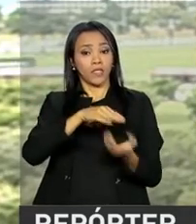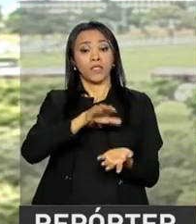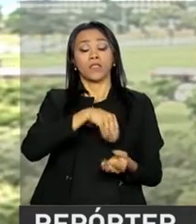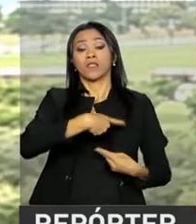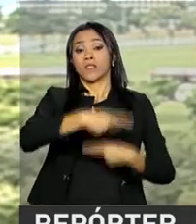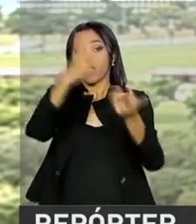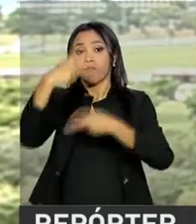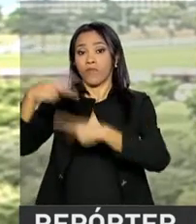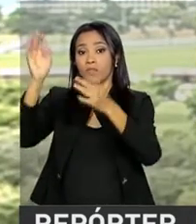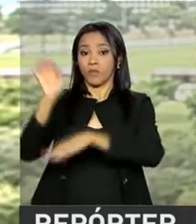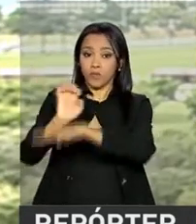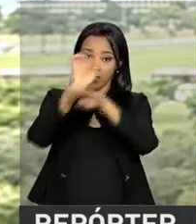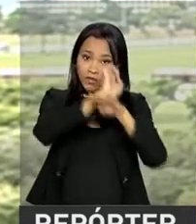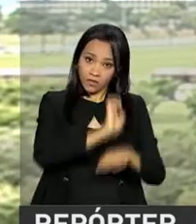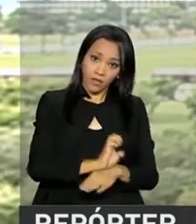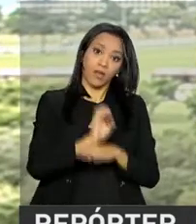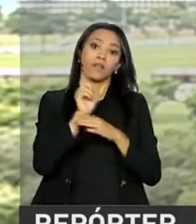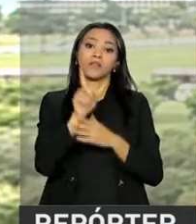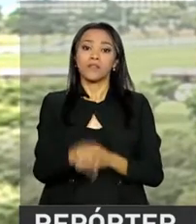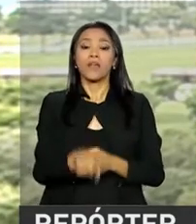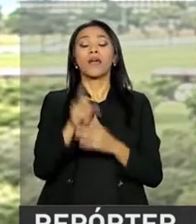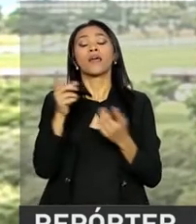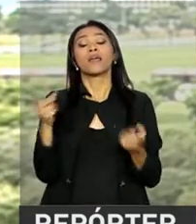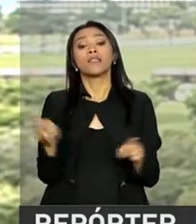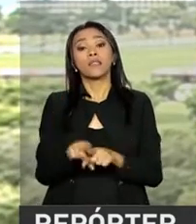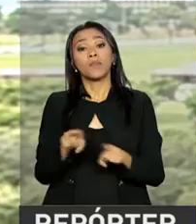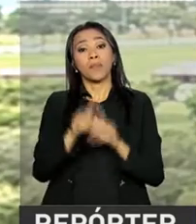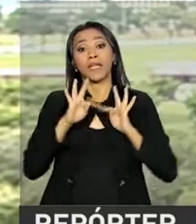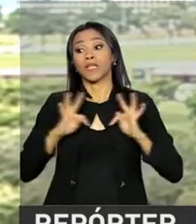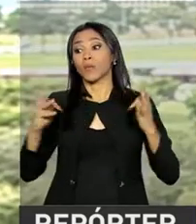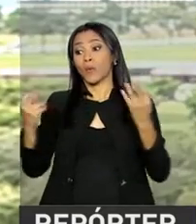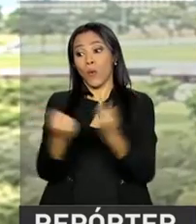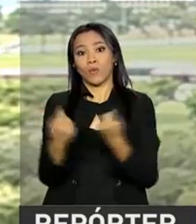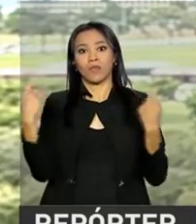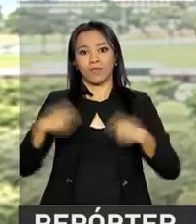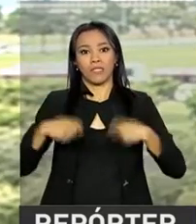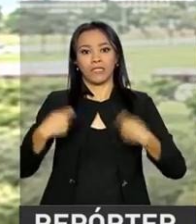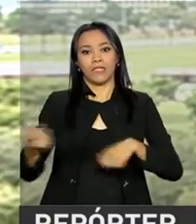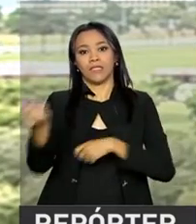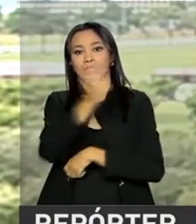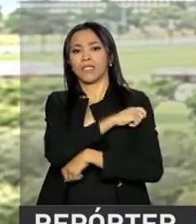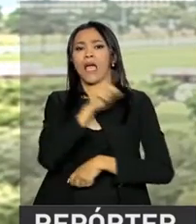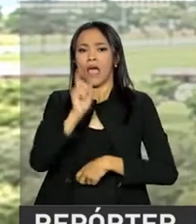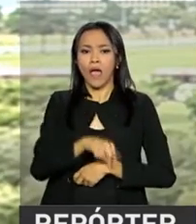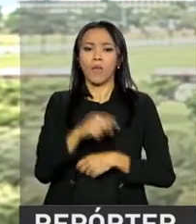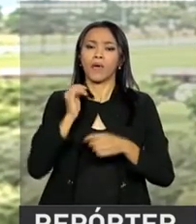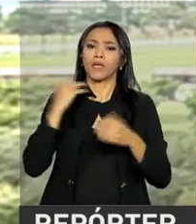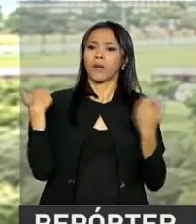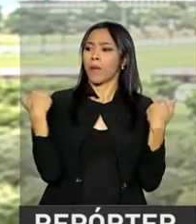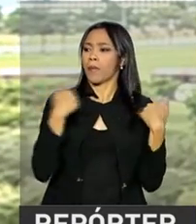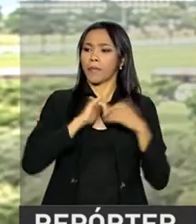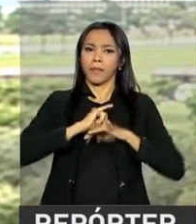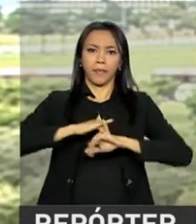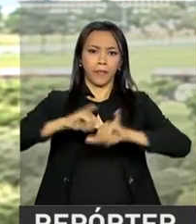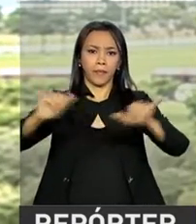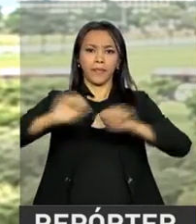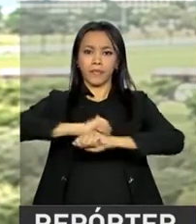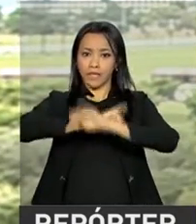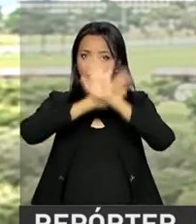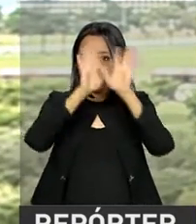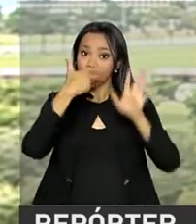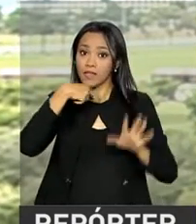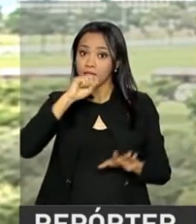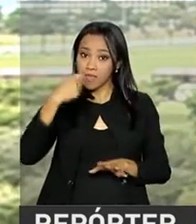log in formações para informação para todos e vacina para quem precisa a campanha lançada pelo ministério da saúde esclarece quem